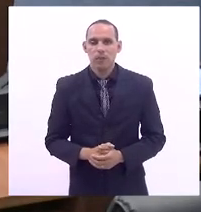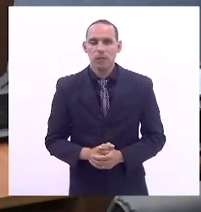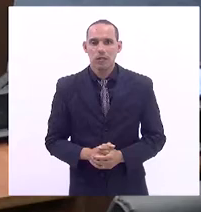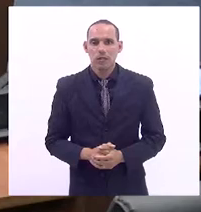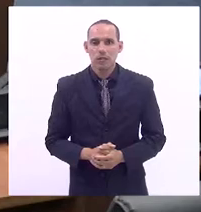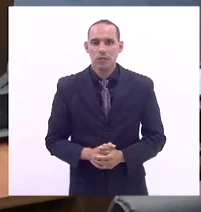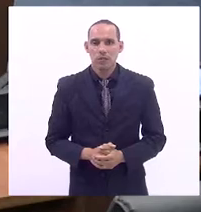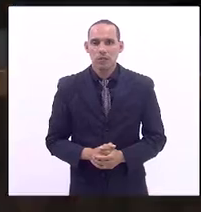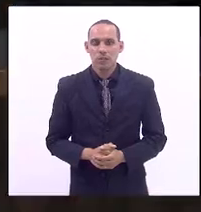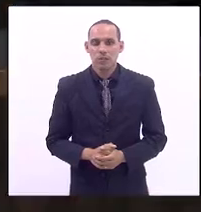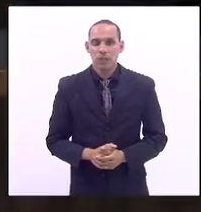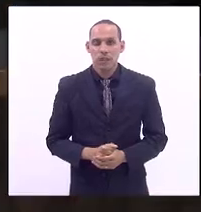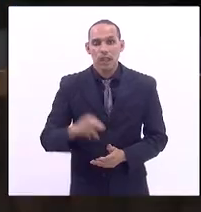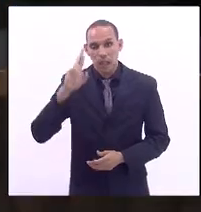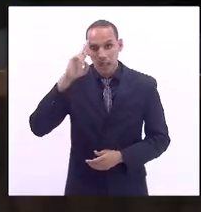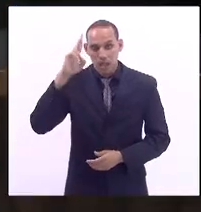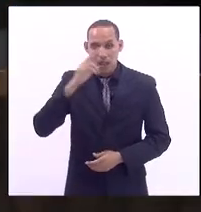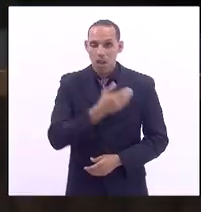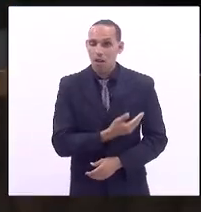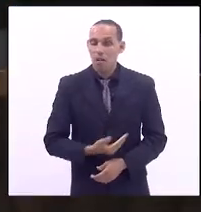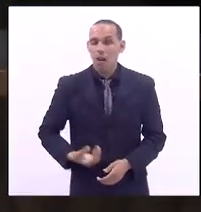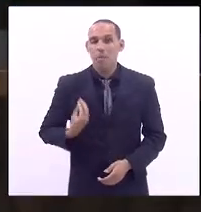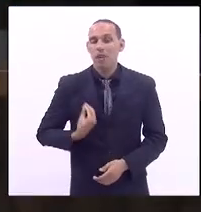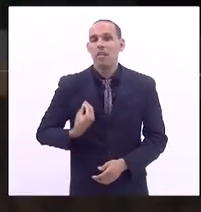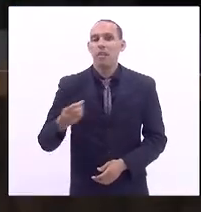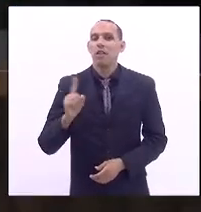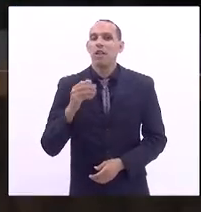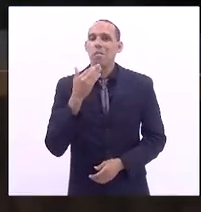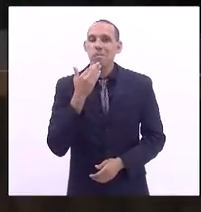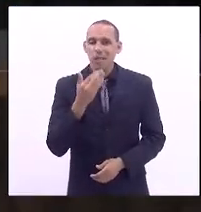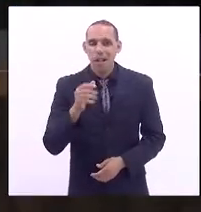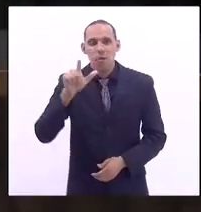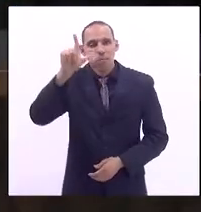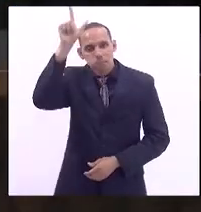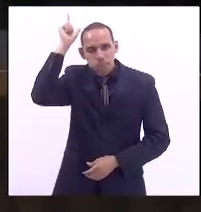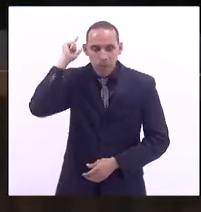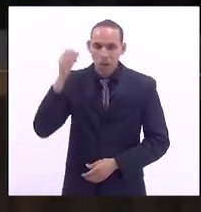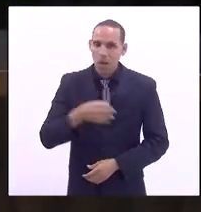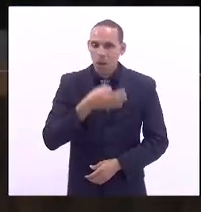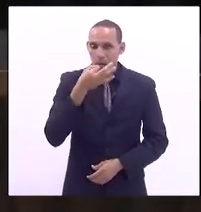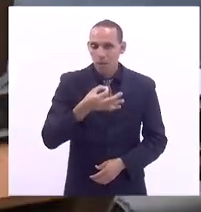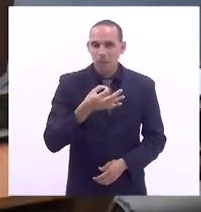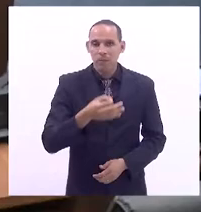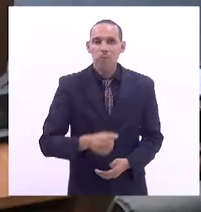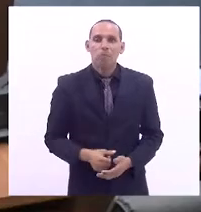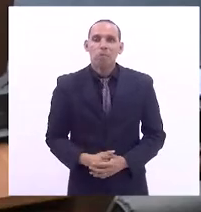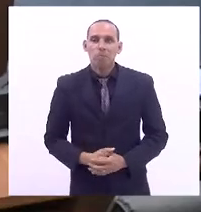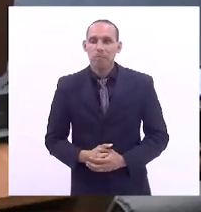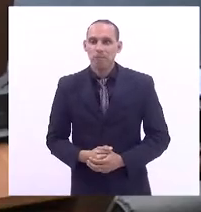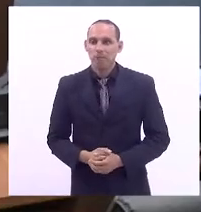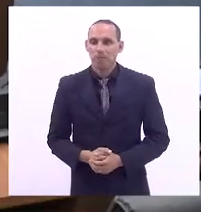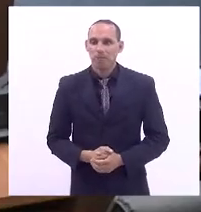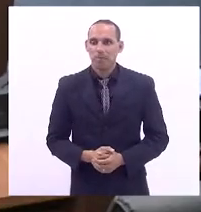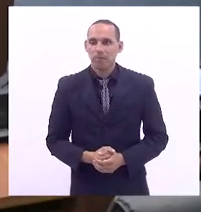e a pedido o líder do governo vai montar presente pediu Deputado Luiz Paulo emitiu parecer